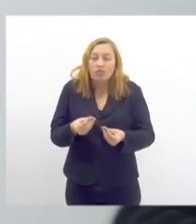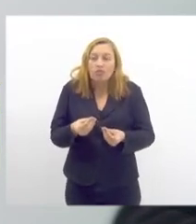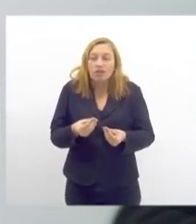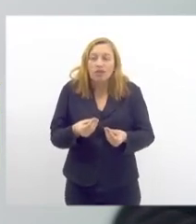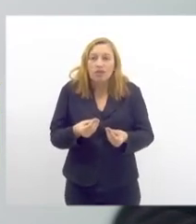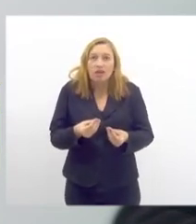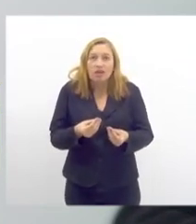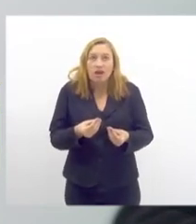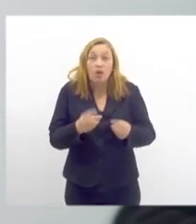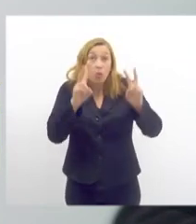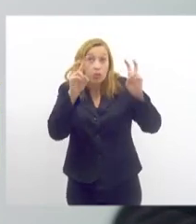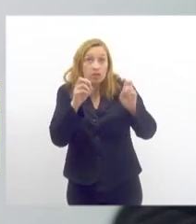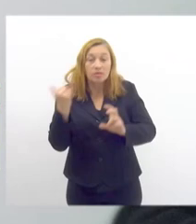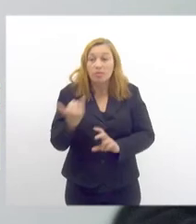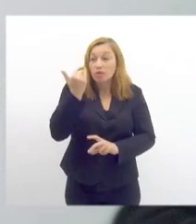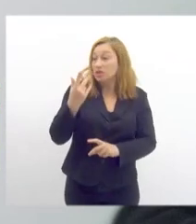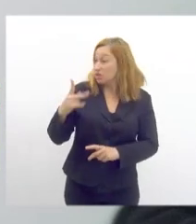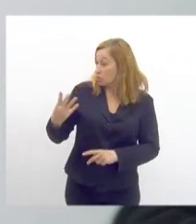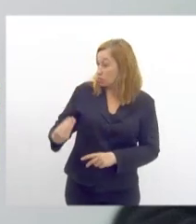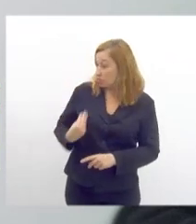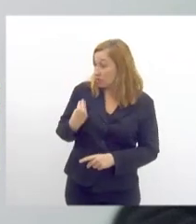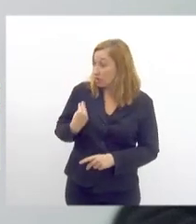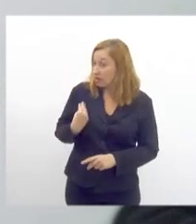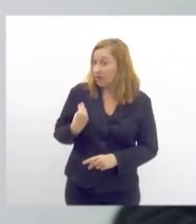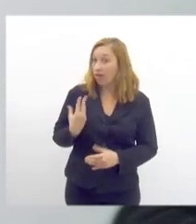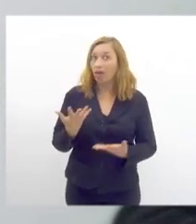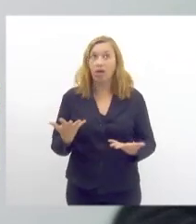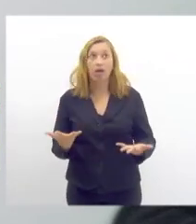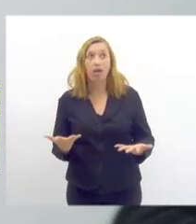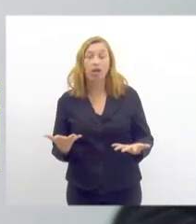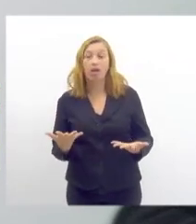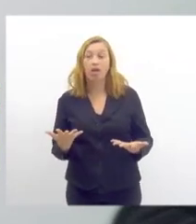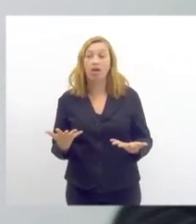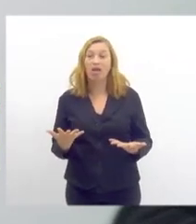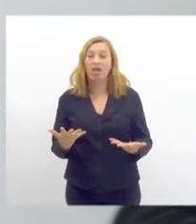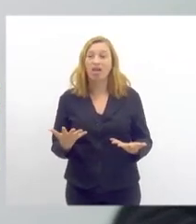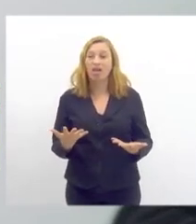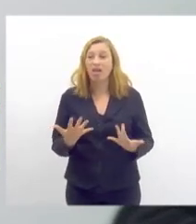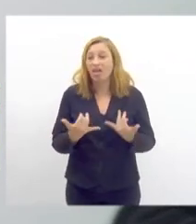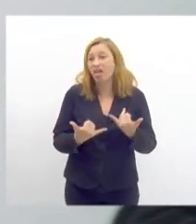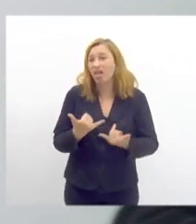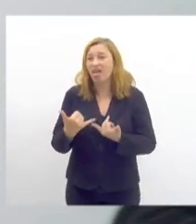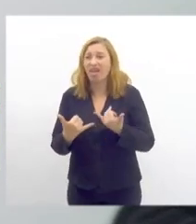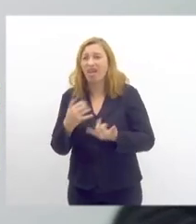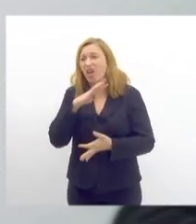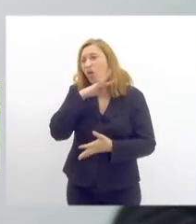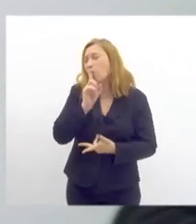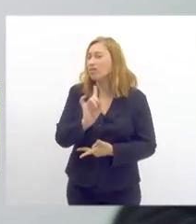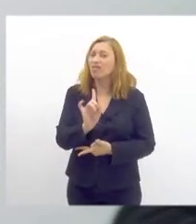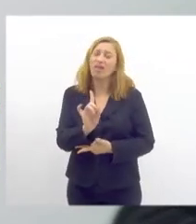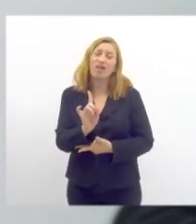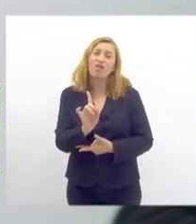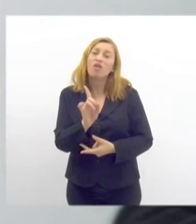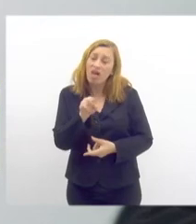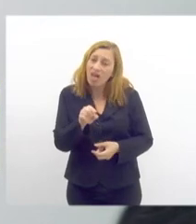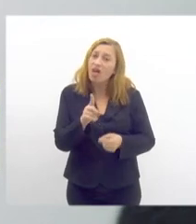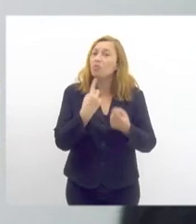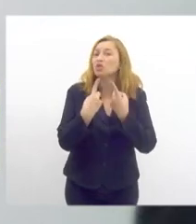tema tão importante que é a vida de vocês de forma pejorativa, de forma ruim, que é uma